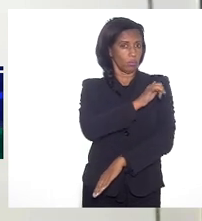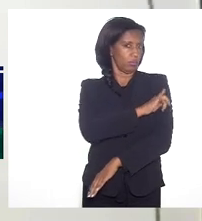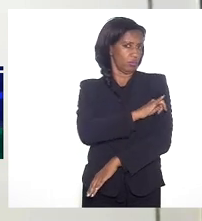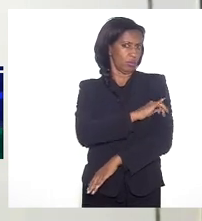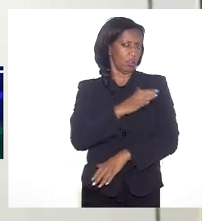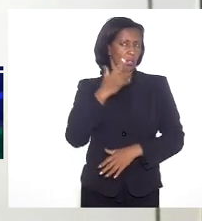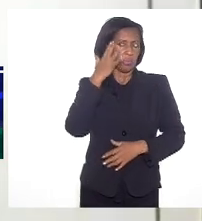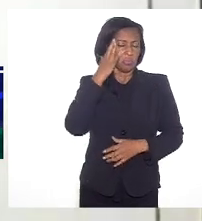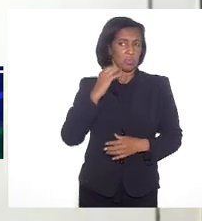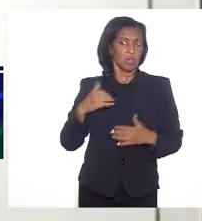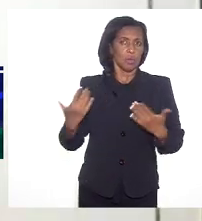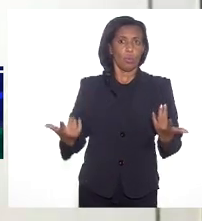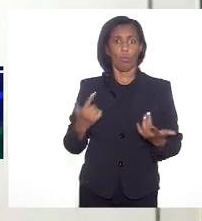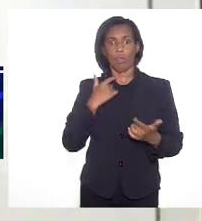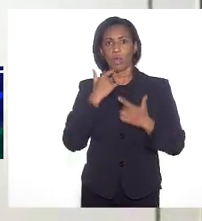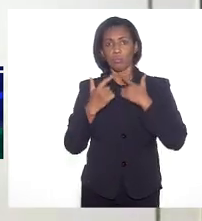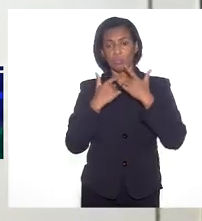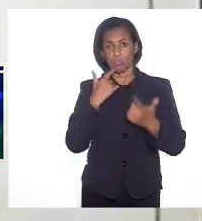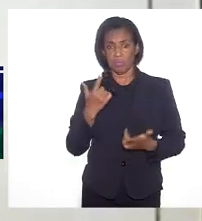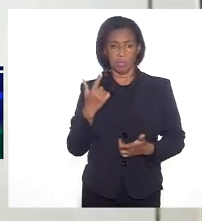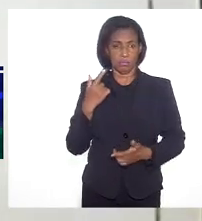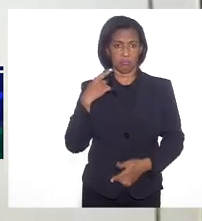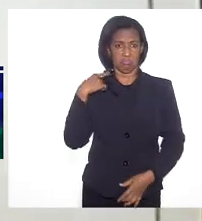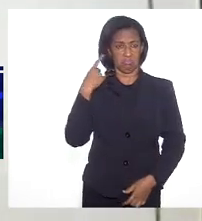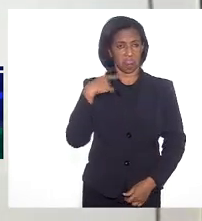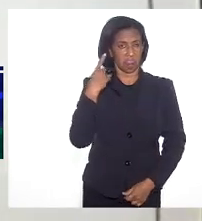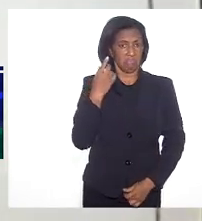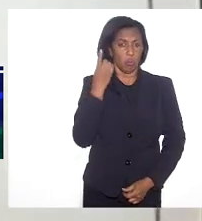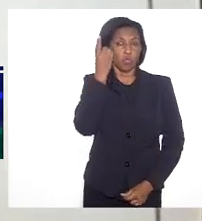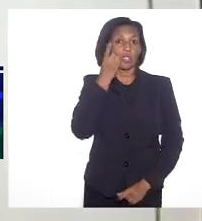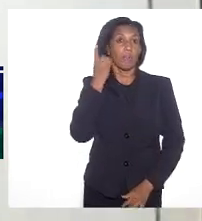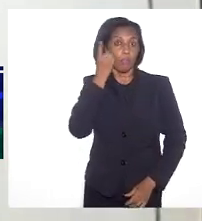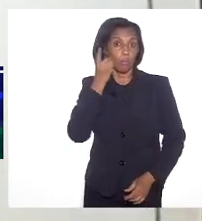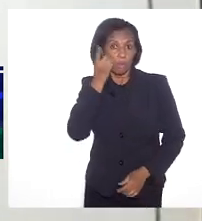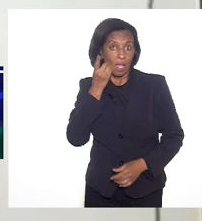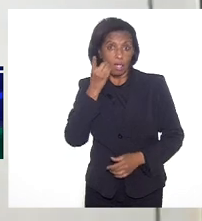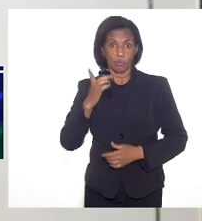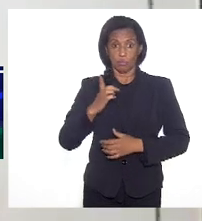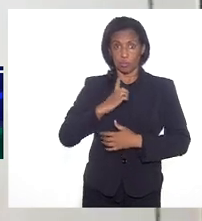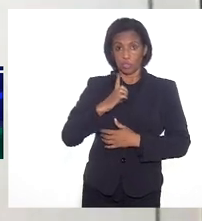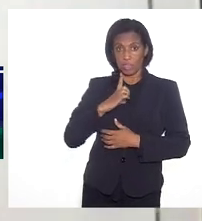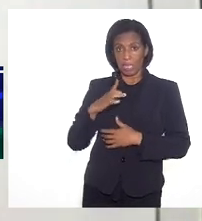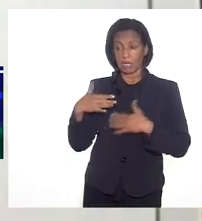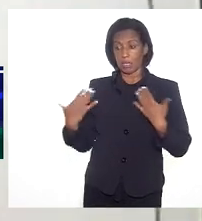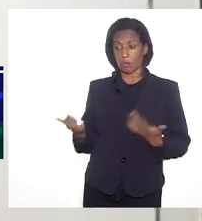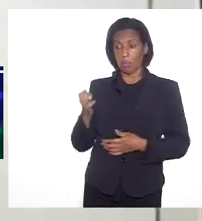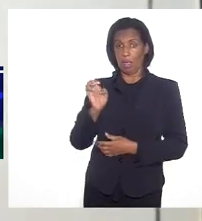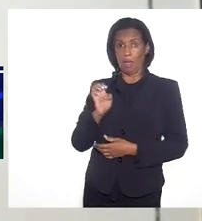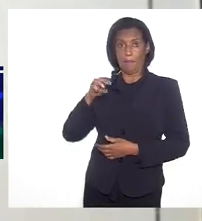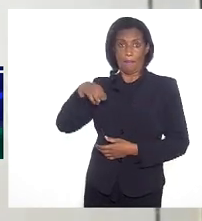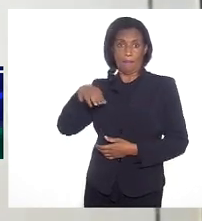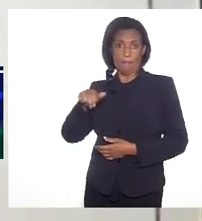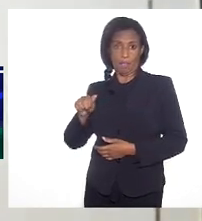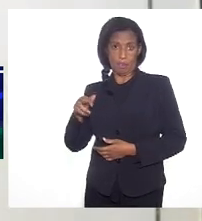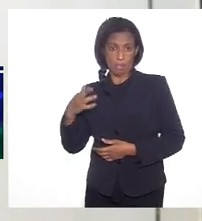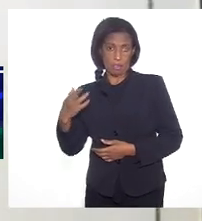exatamente qual é a dúvida que os deputados têm mas tanto a EMATER quanto a PESAGRO já são